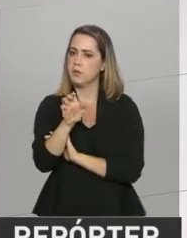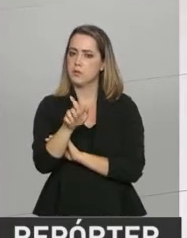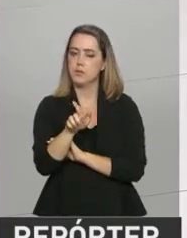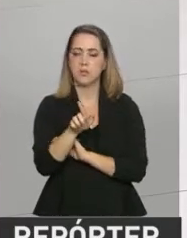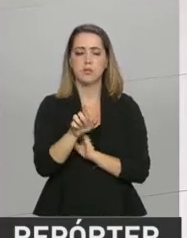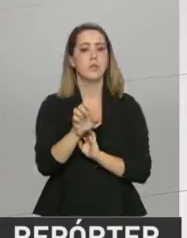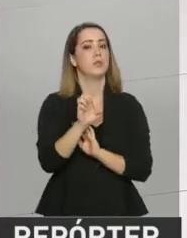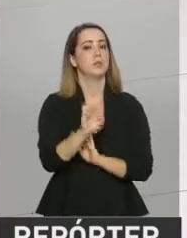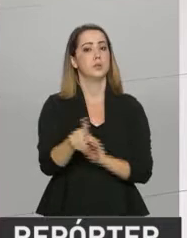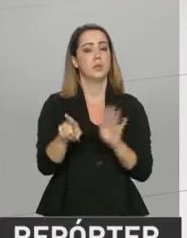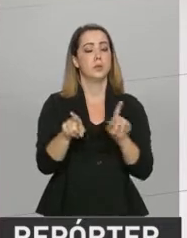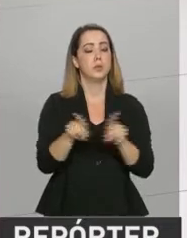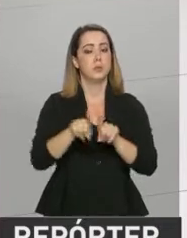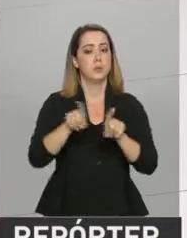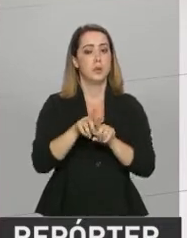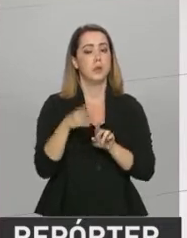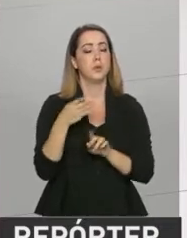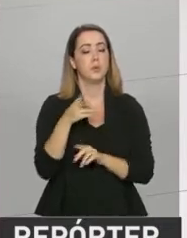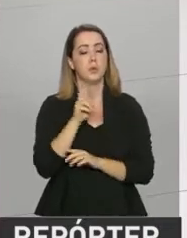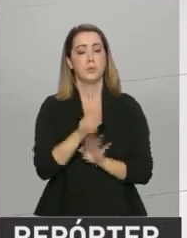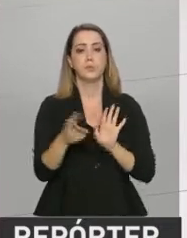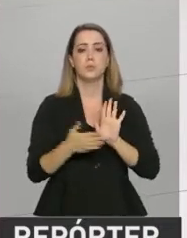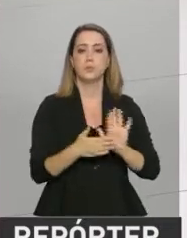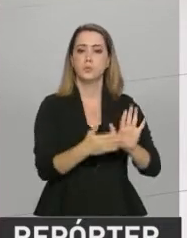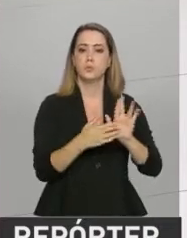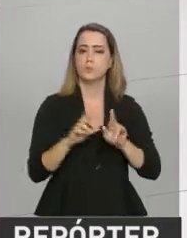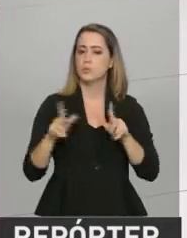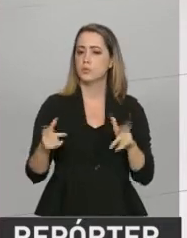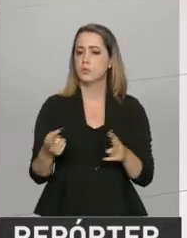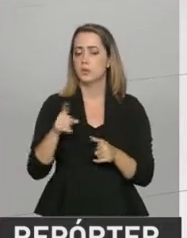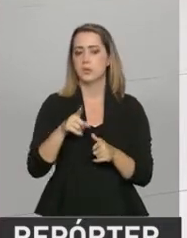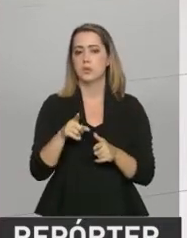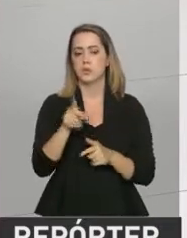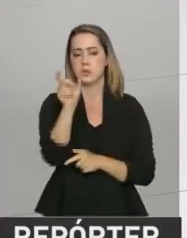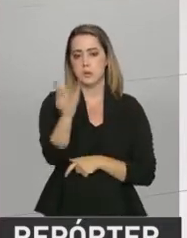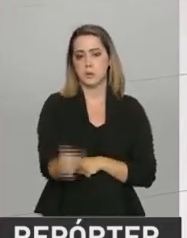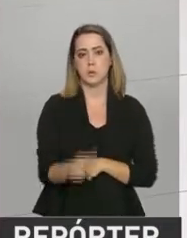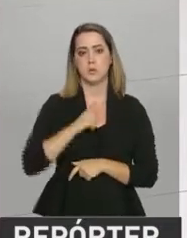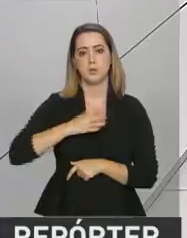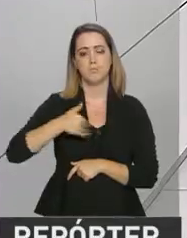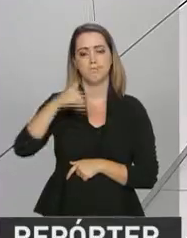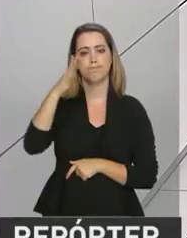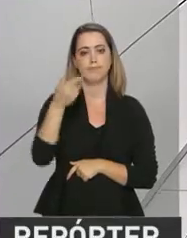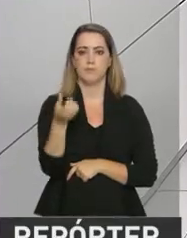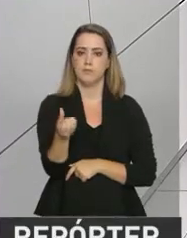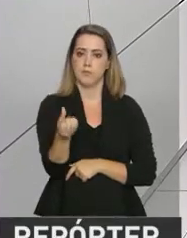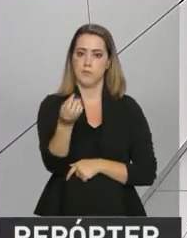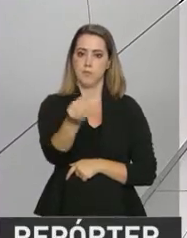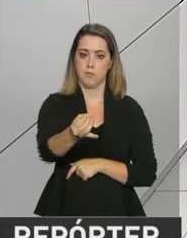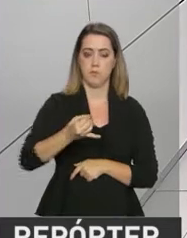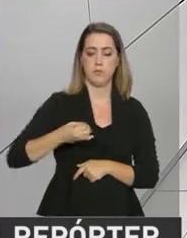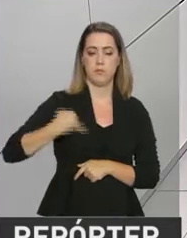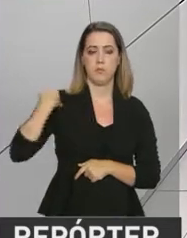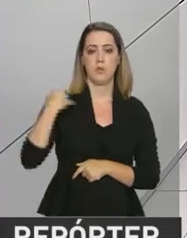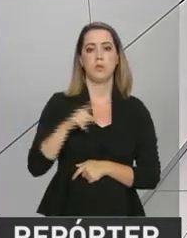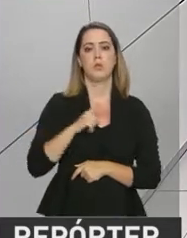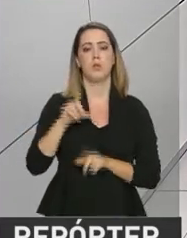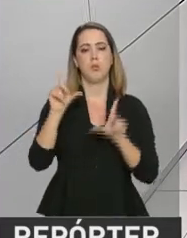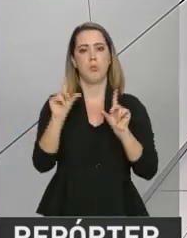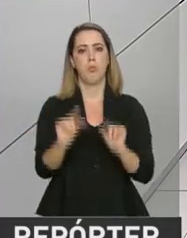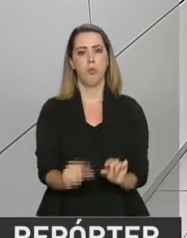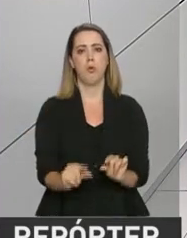detectou ainda uma vulnerabilidade para os trabalhadores com mais de 60 anos a baixa escolaridade